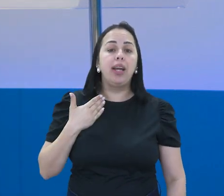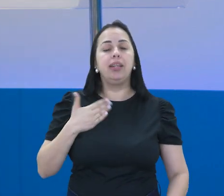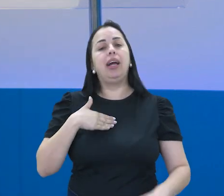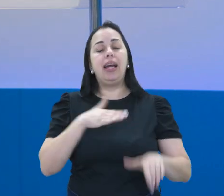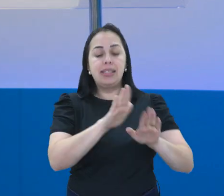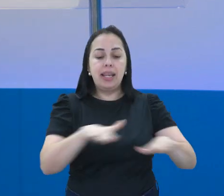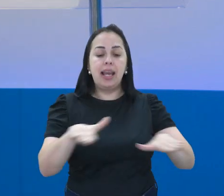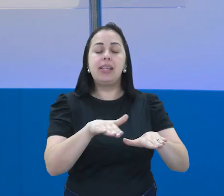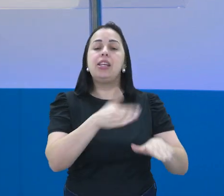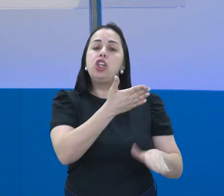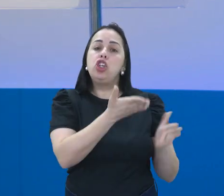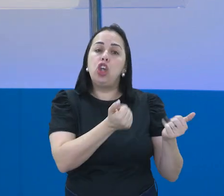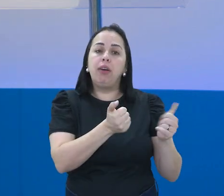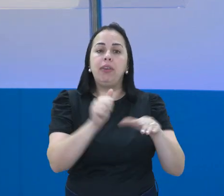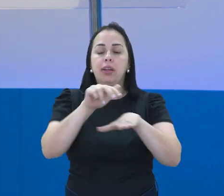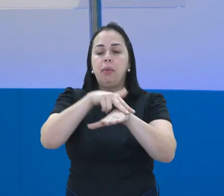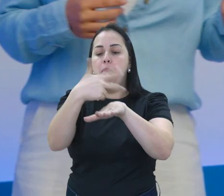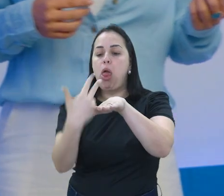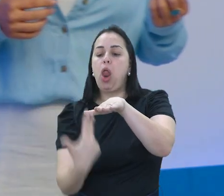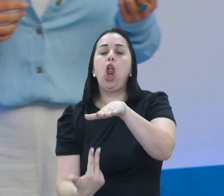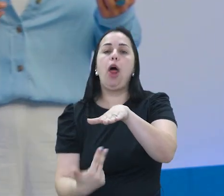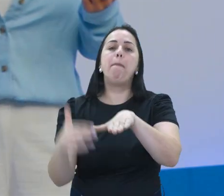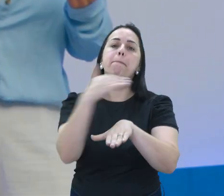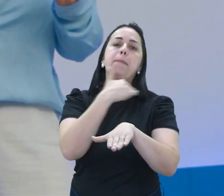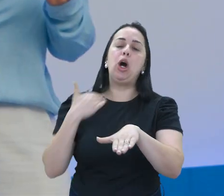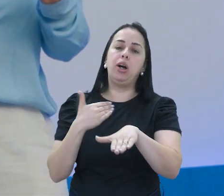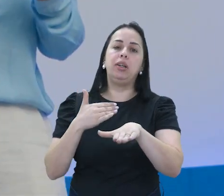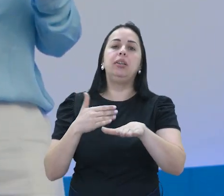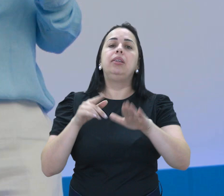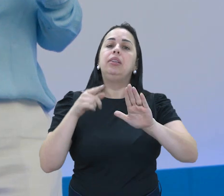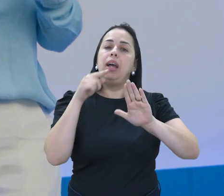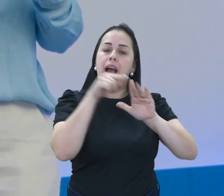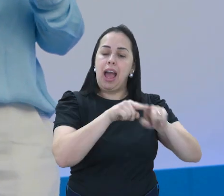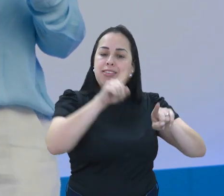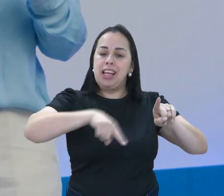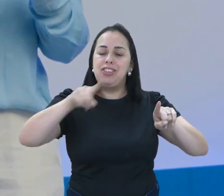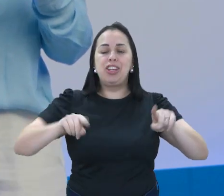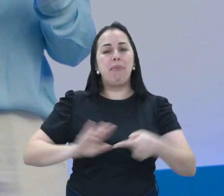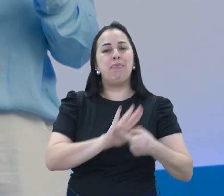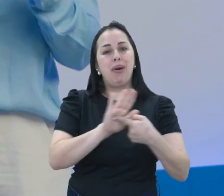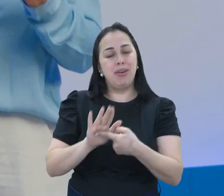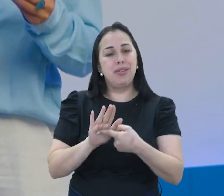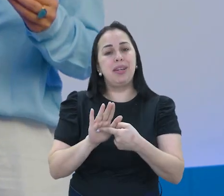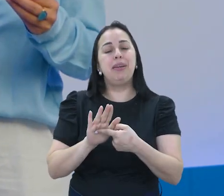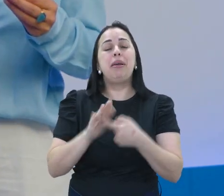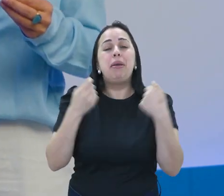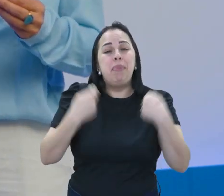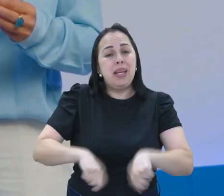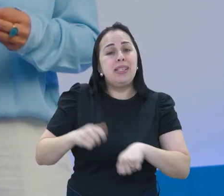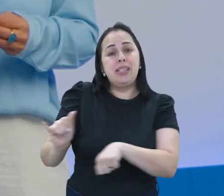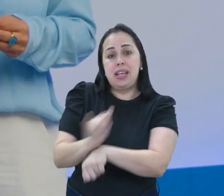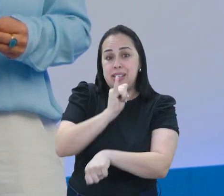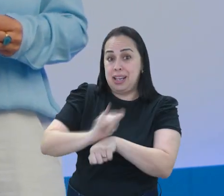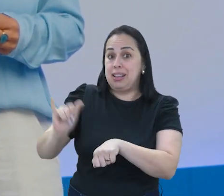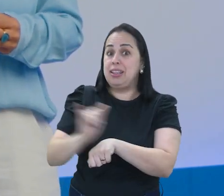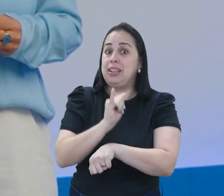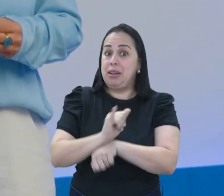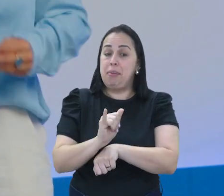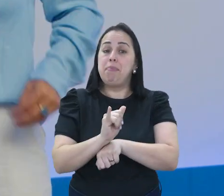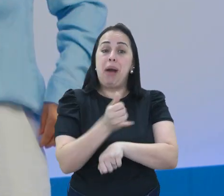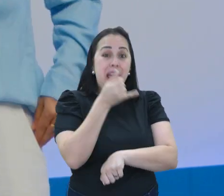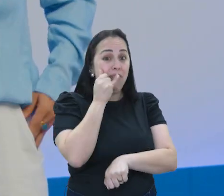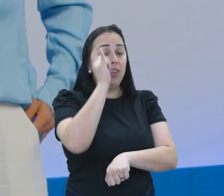e jovens por afogamento. A estatística revela a urgência na adoção de medidas de